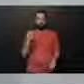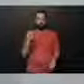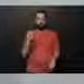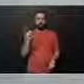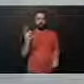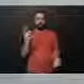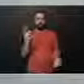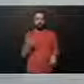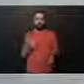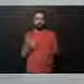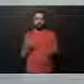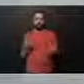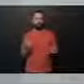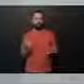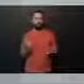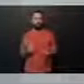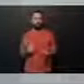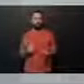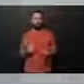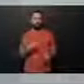840. Vamos lá.